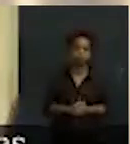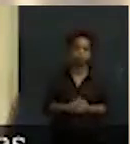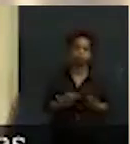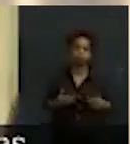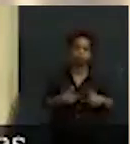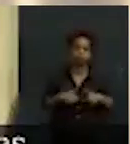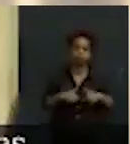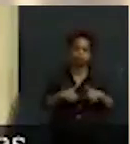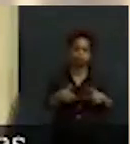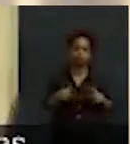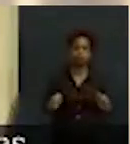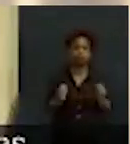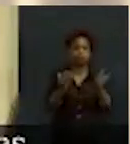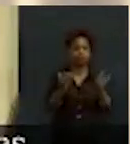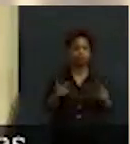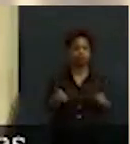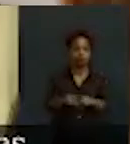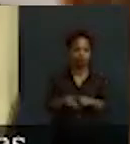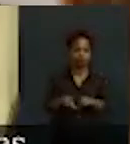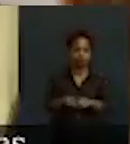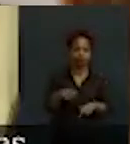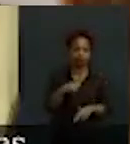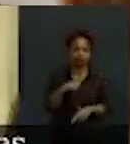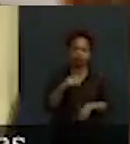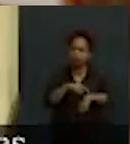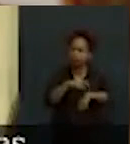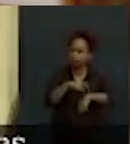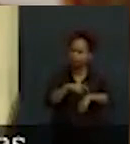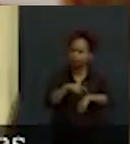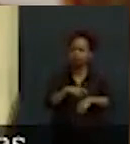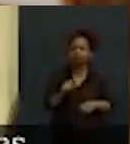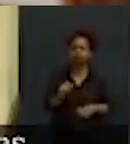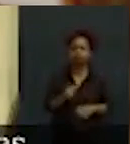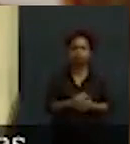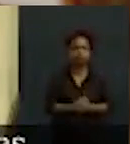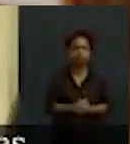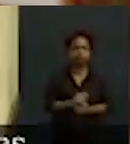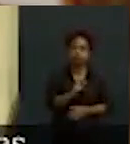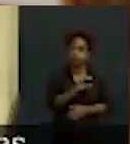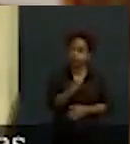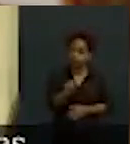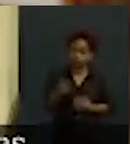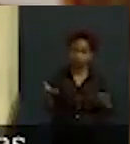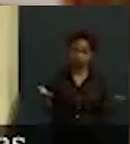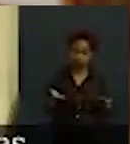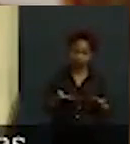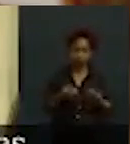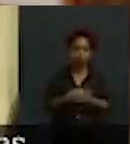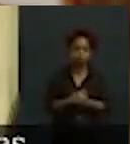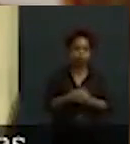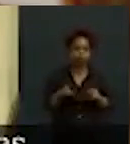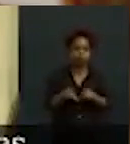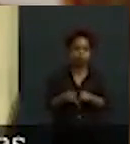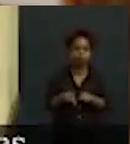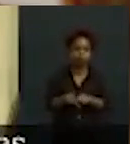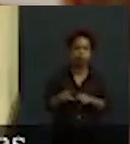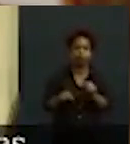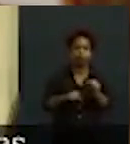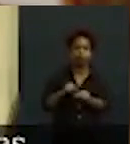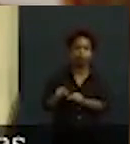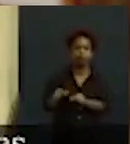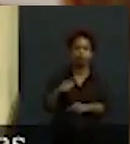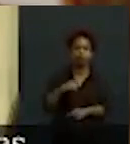medida, a celebração festiva deste momento único na vida dos agraciados é também a ocasião